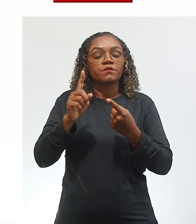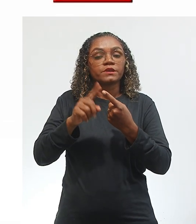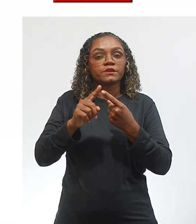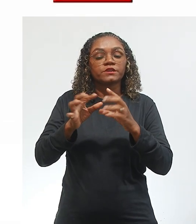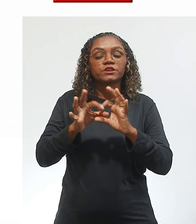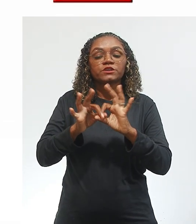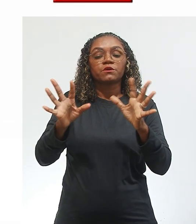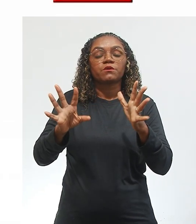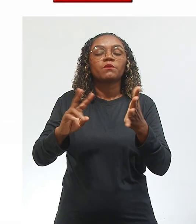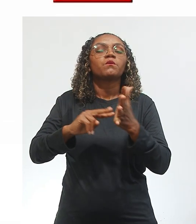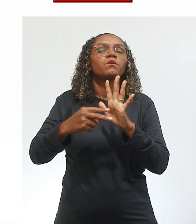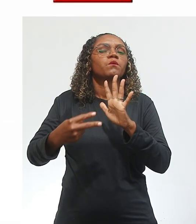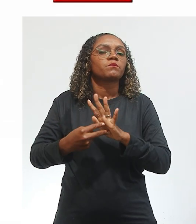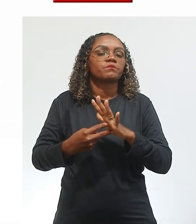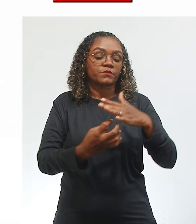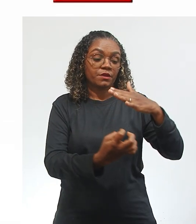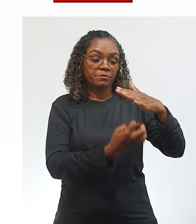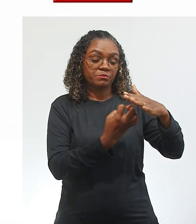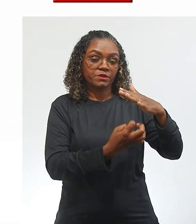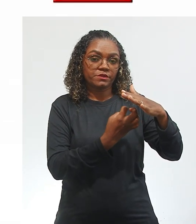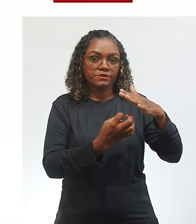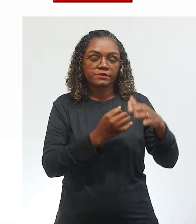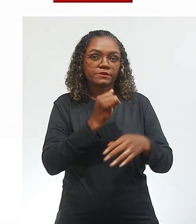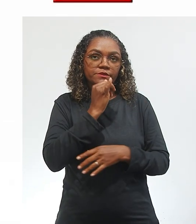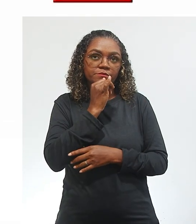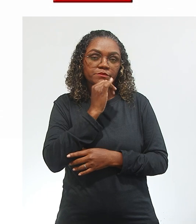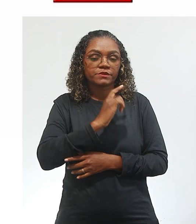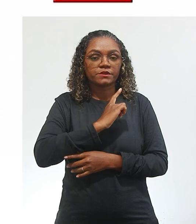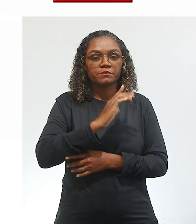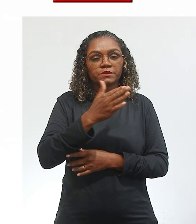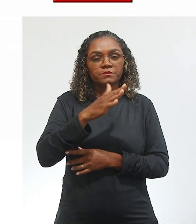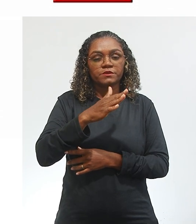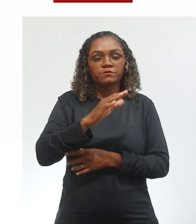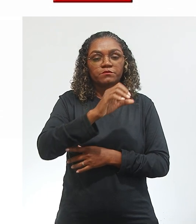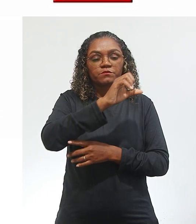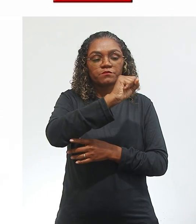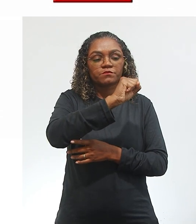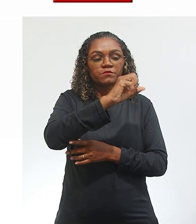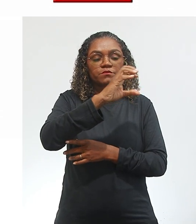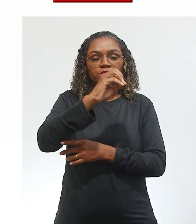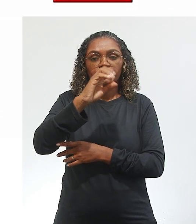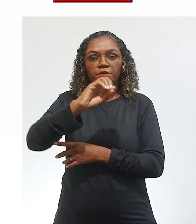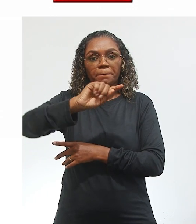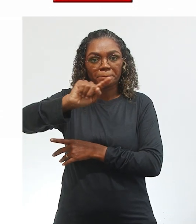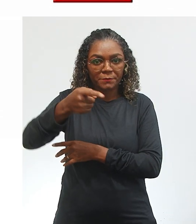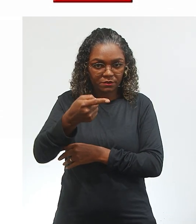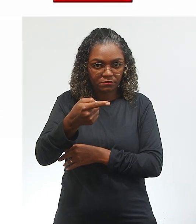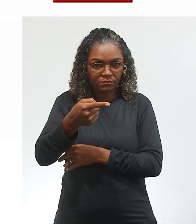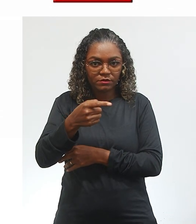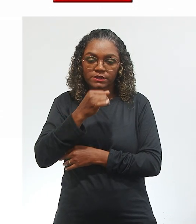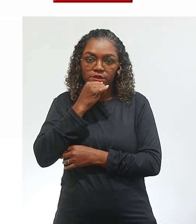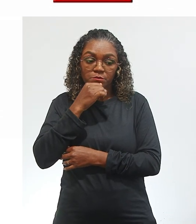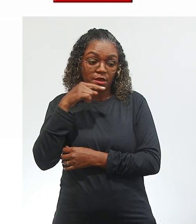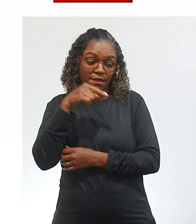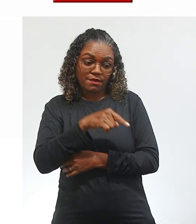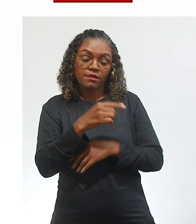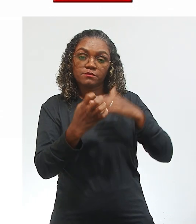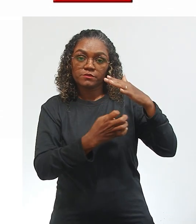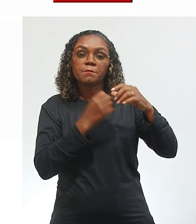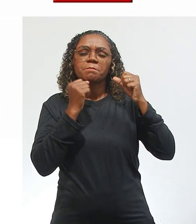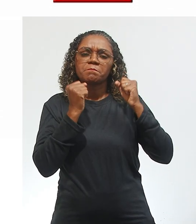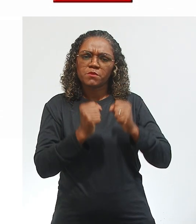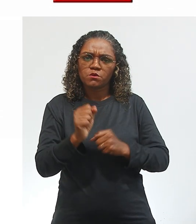aquela empresa, ela tem até 200 ou até 800 mil, por exemplo. Quer dizer que ela pode usar lá um aporte lá no